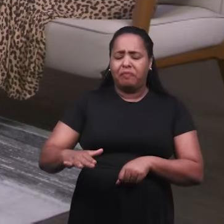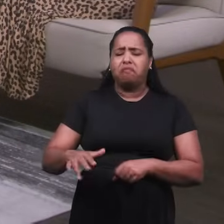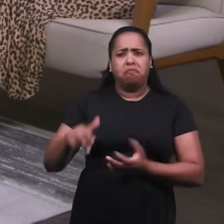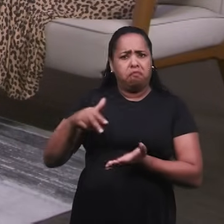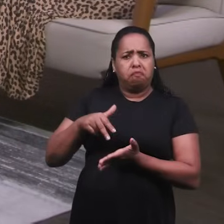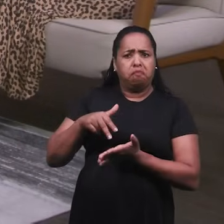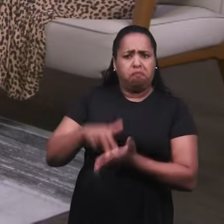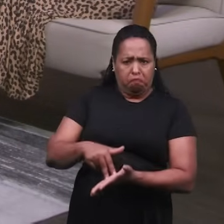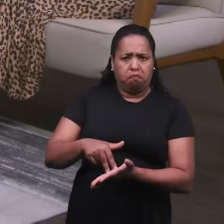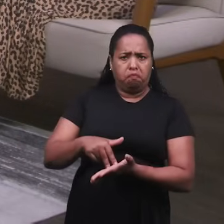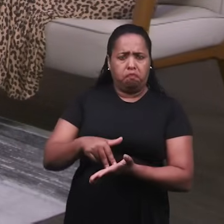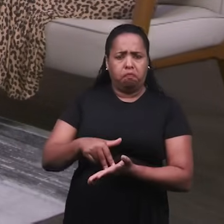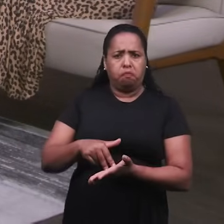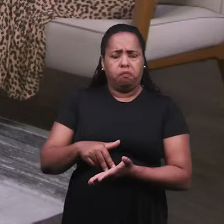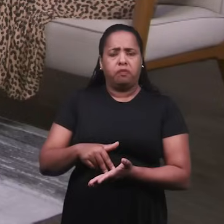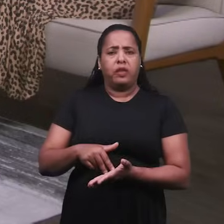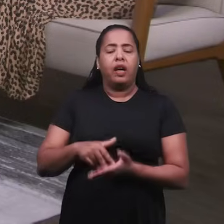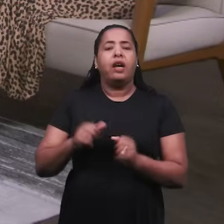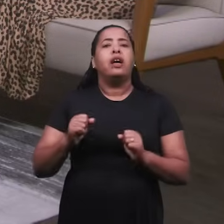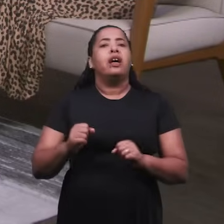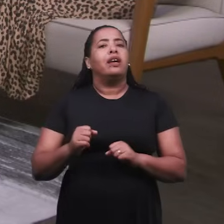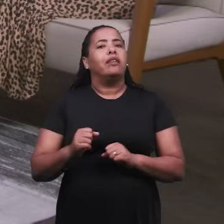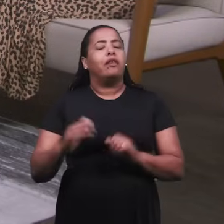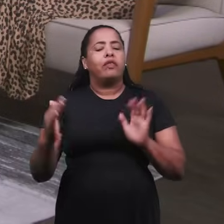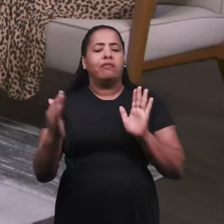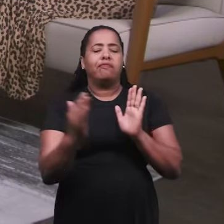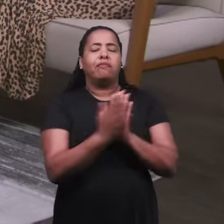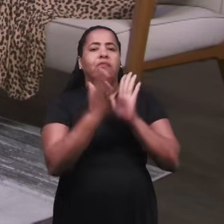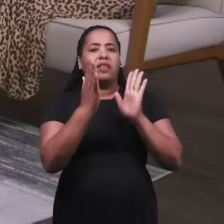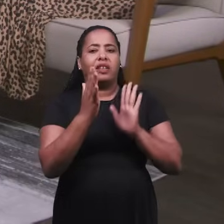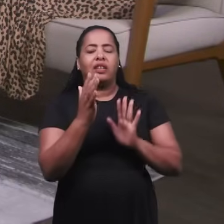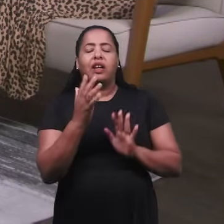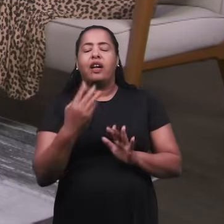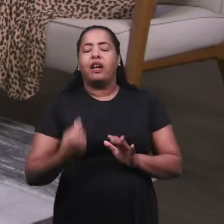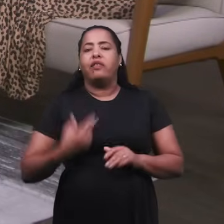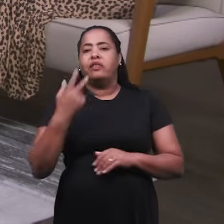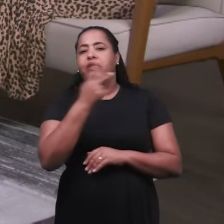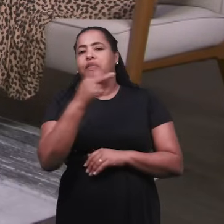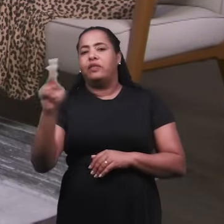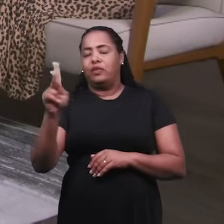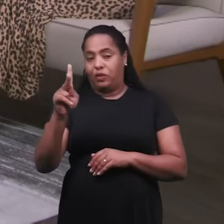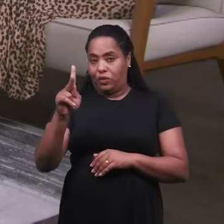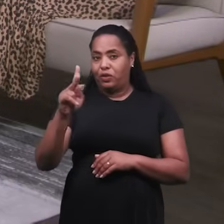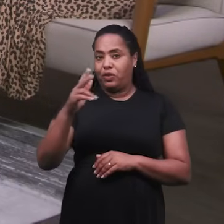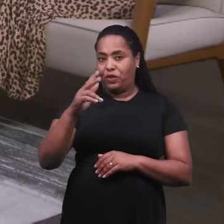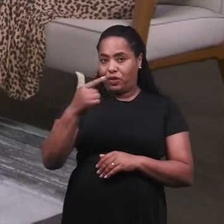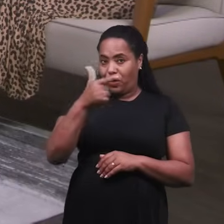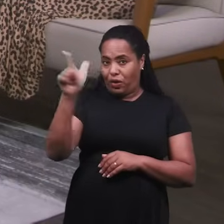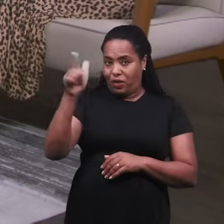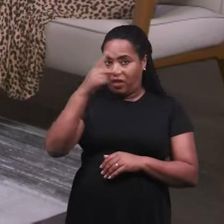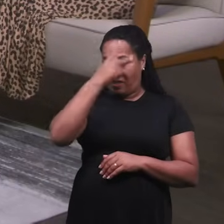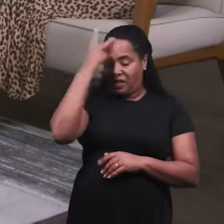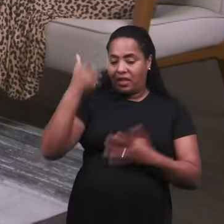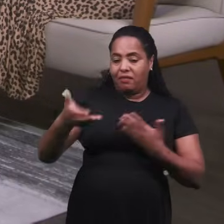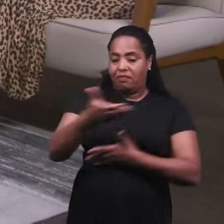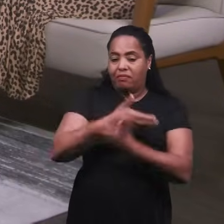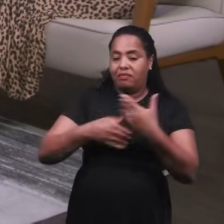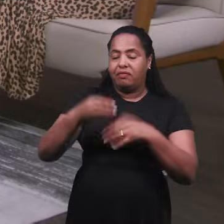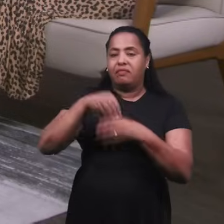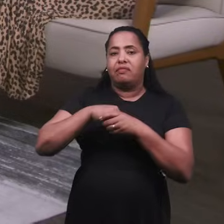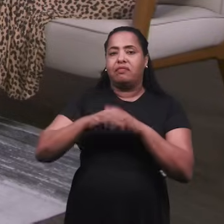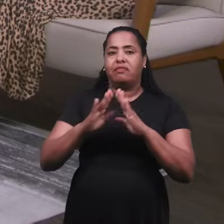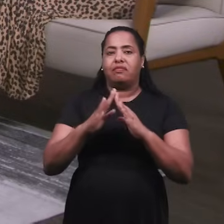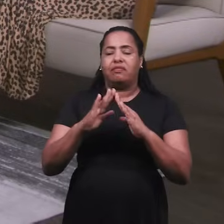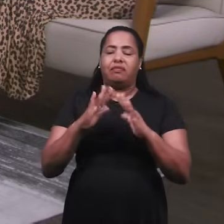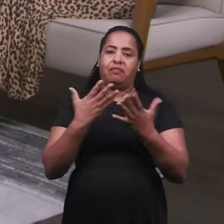muito posicionadas nisso que o Senhor confiou, elas vão impactar a vida de outras crianças que estão convivendo com ela nas escolas. E eu